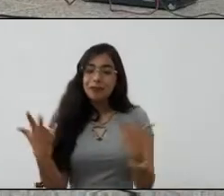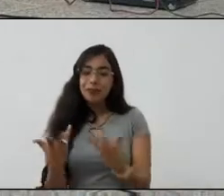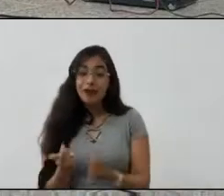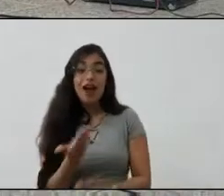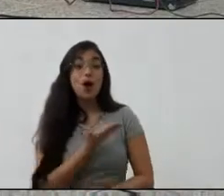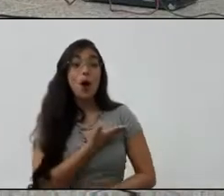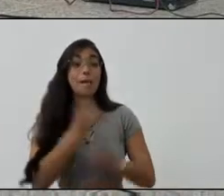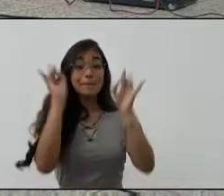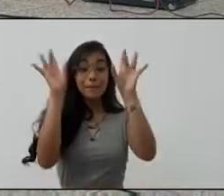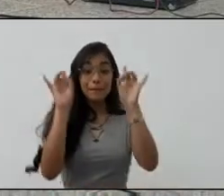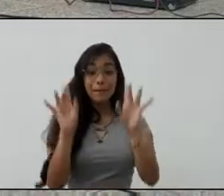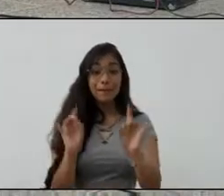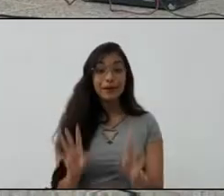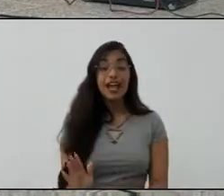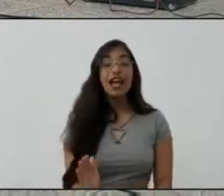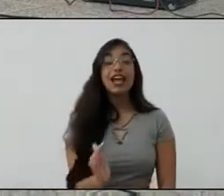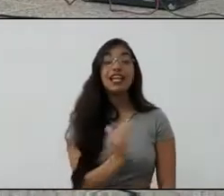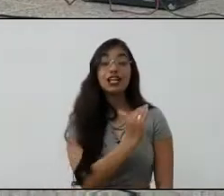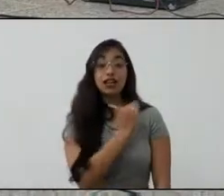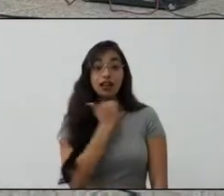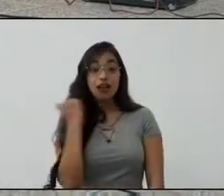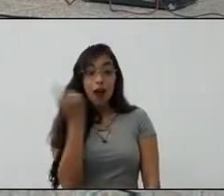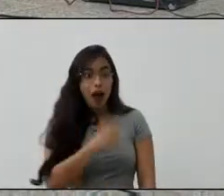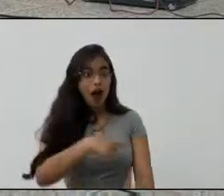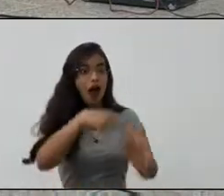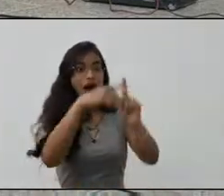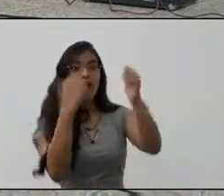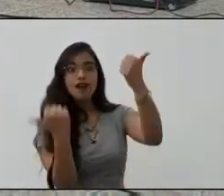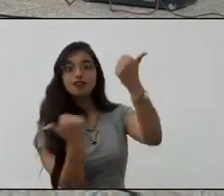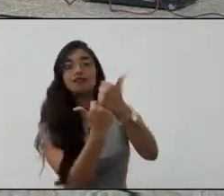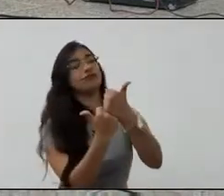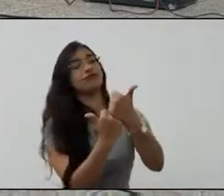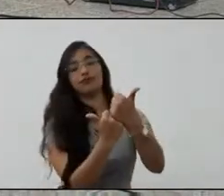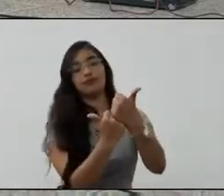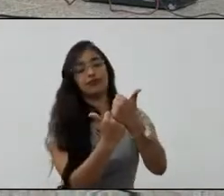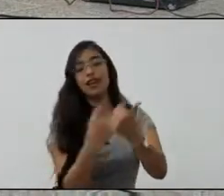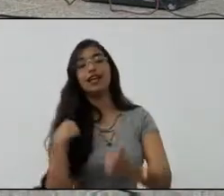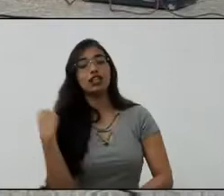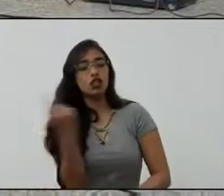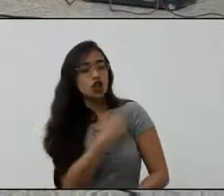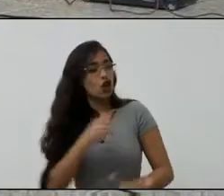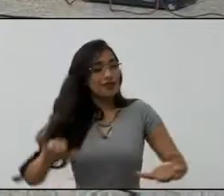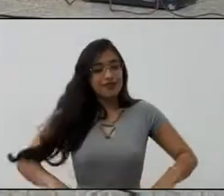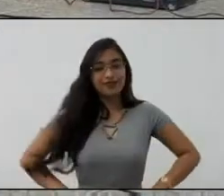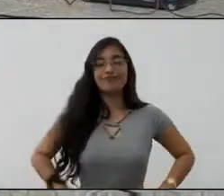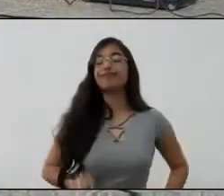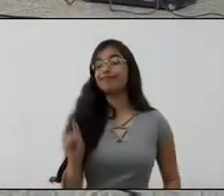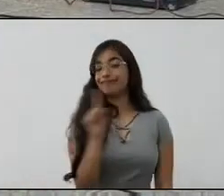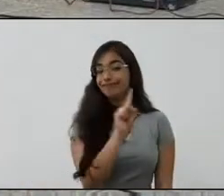que preferiu dar a sua vida a nos ver sofrer eternamente.